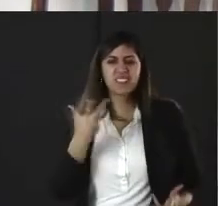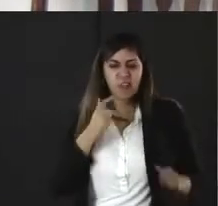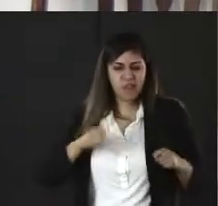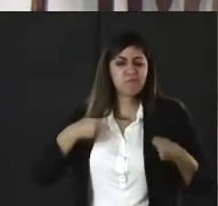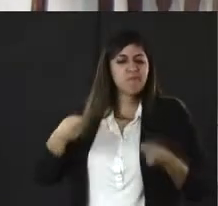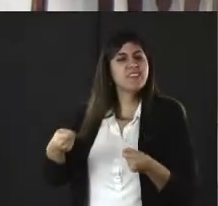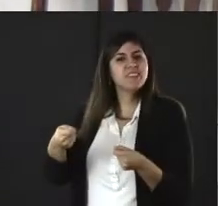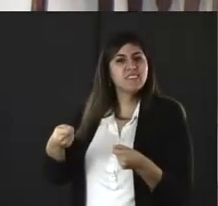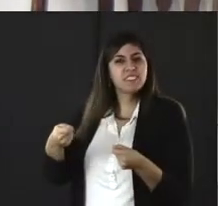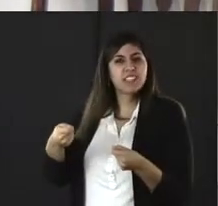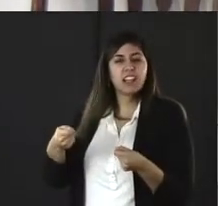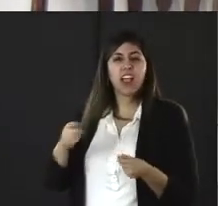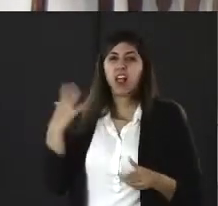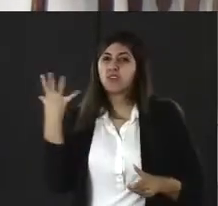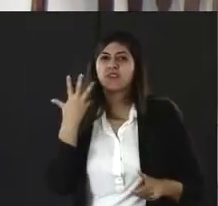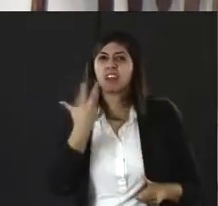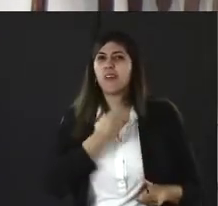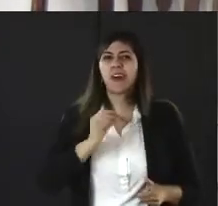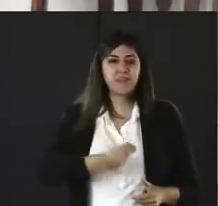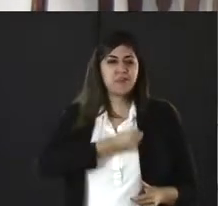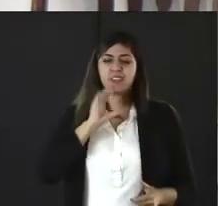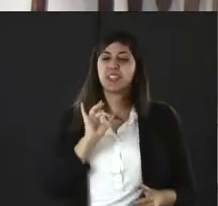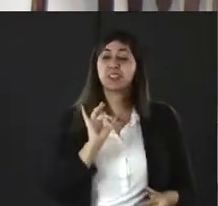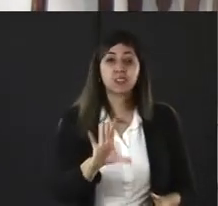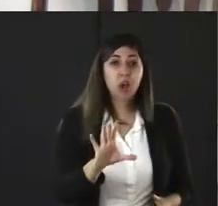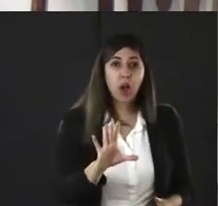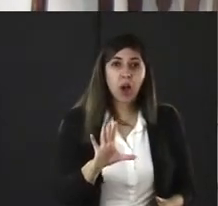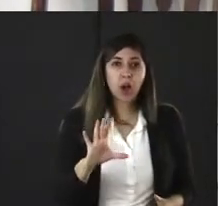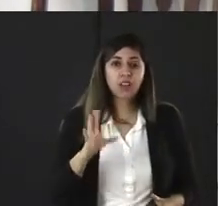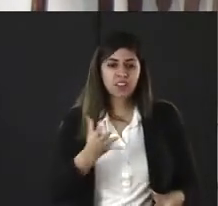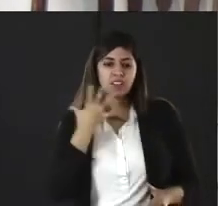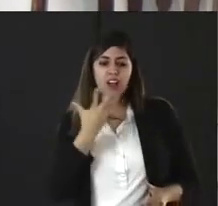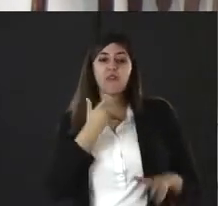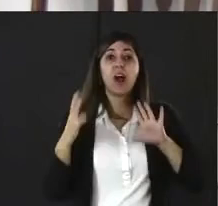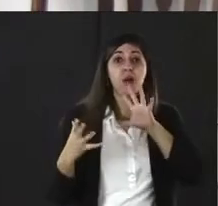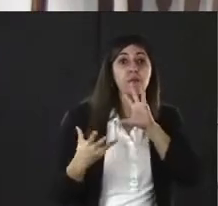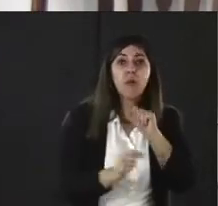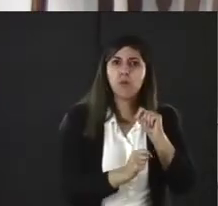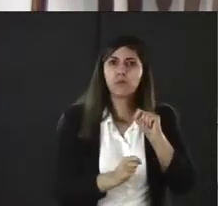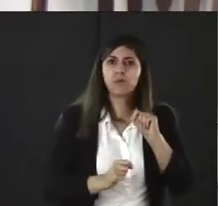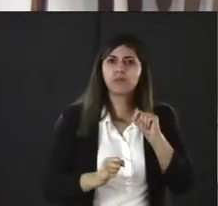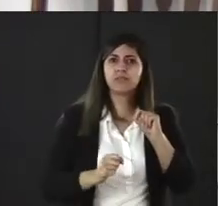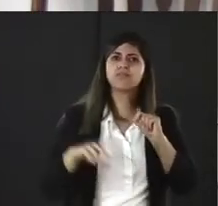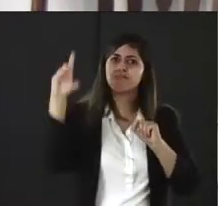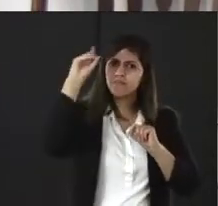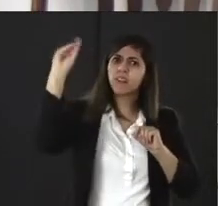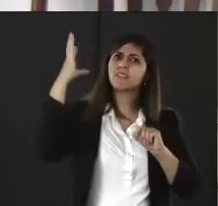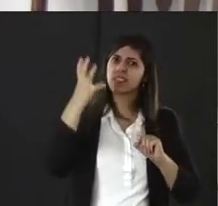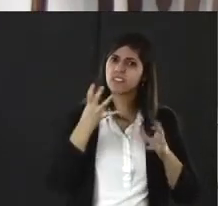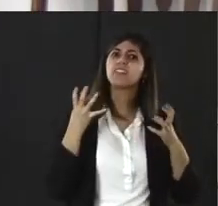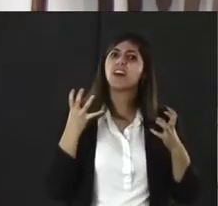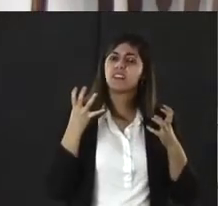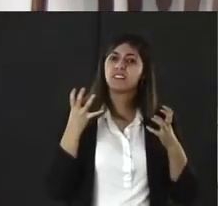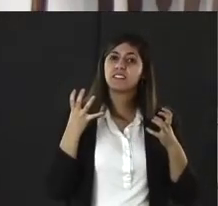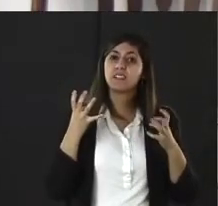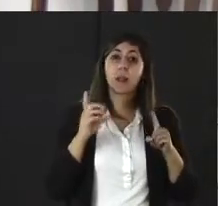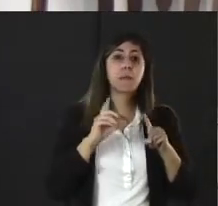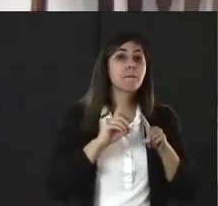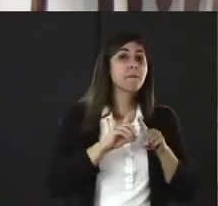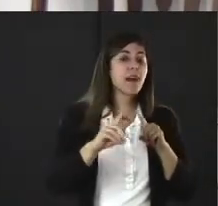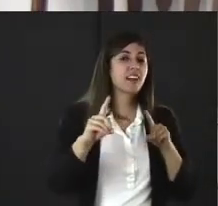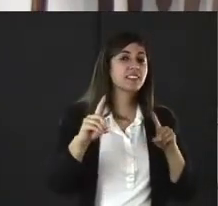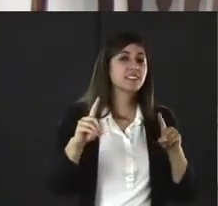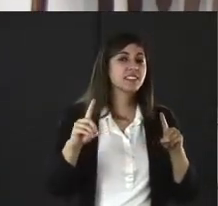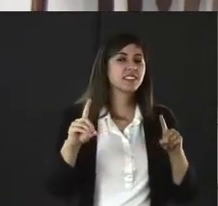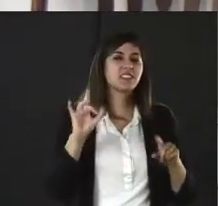para salvar uma vida em orlando se assim o senhor quiser e por isso nós